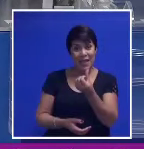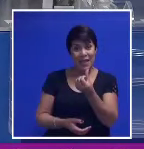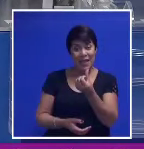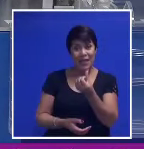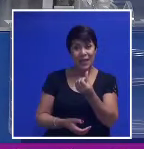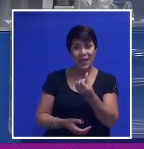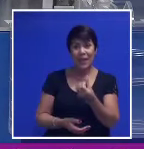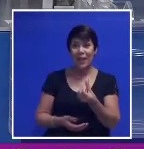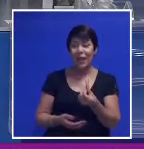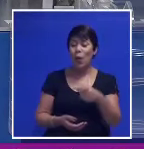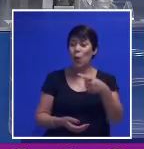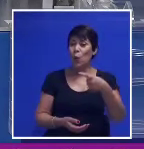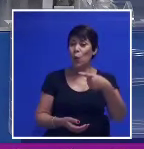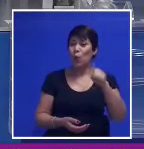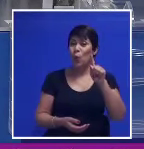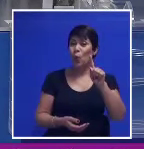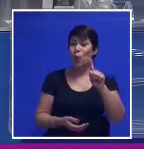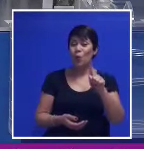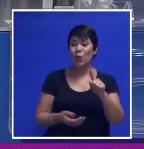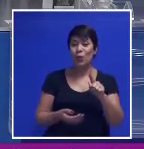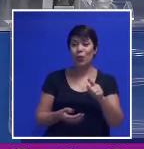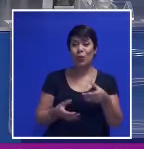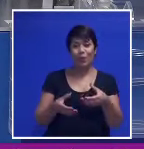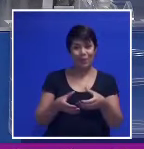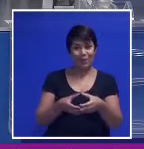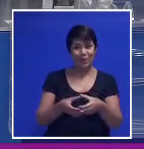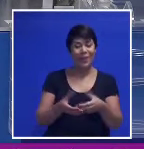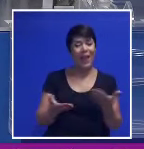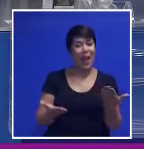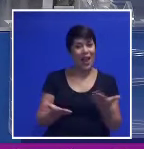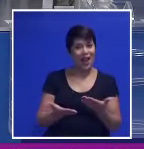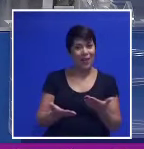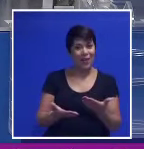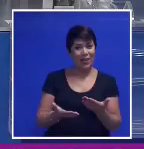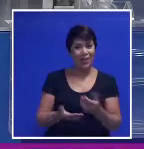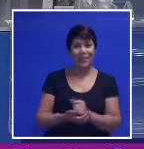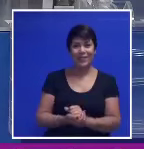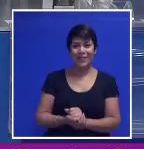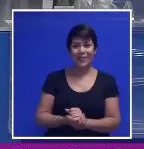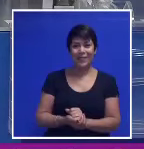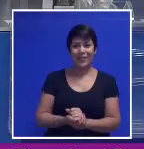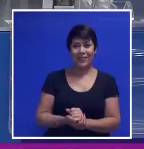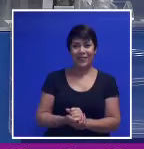só mais um número, nosso último número para o prêmio estimado de